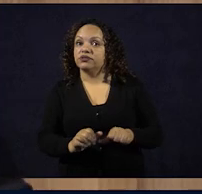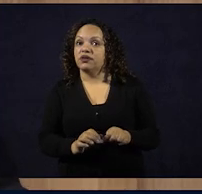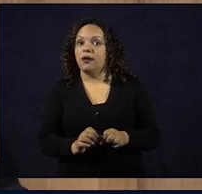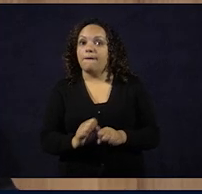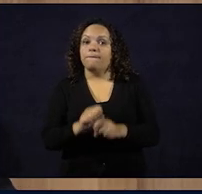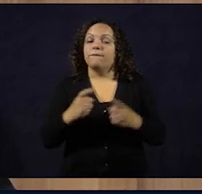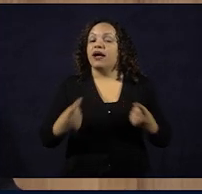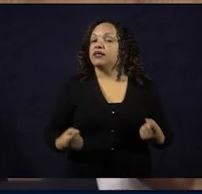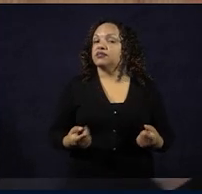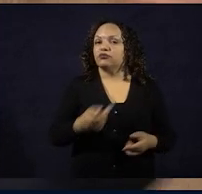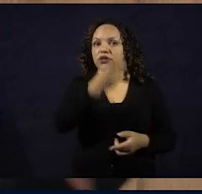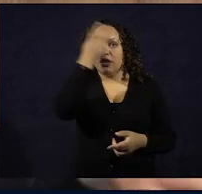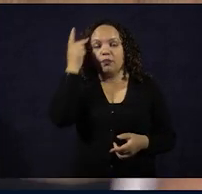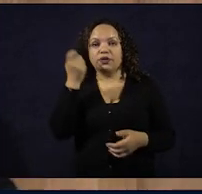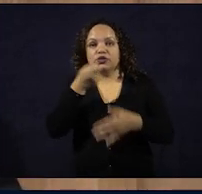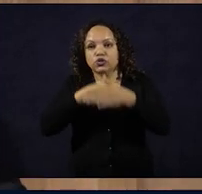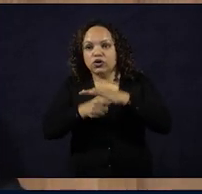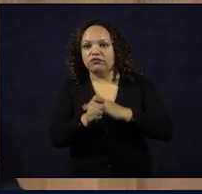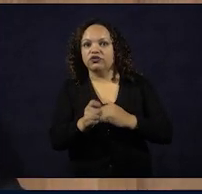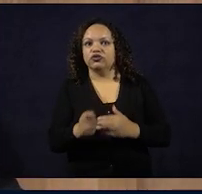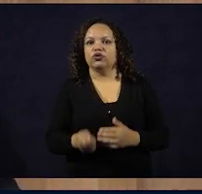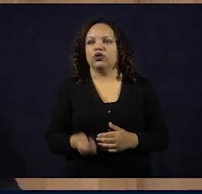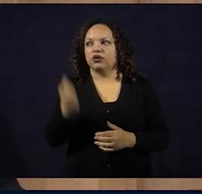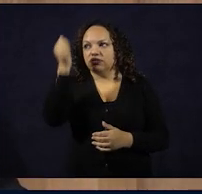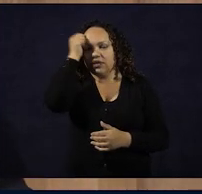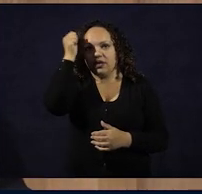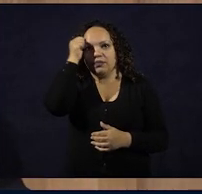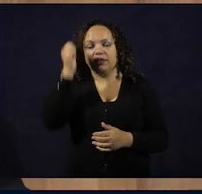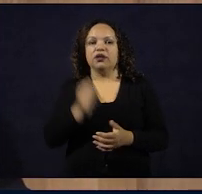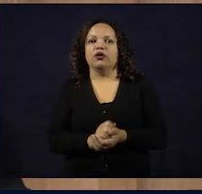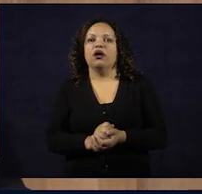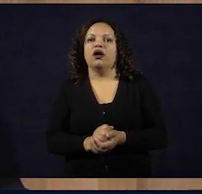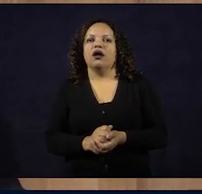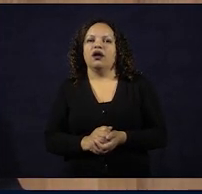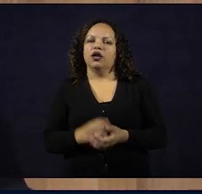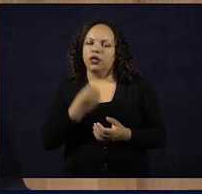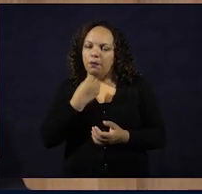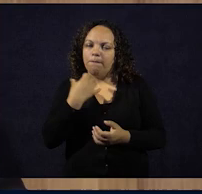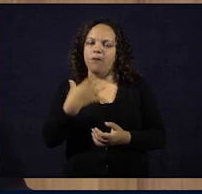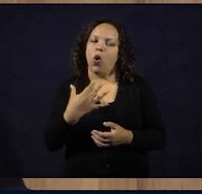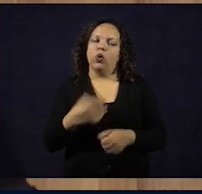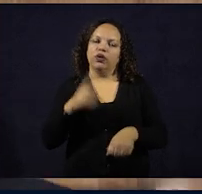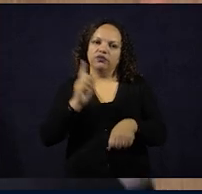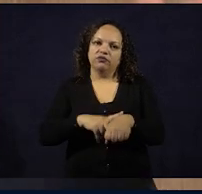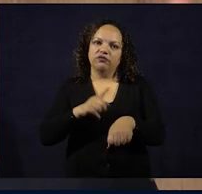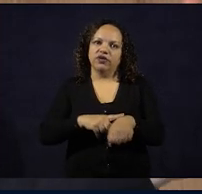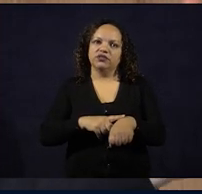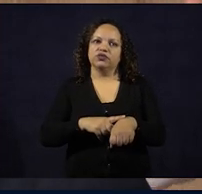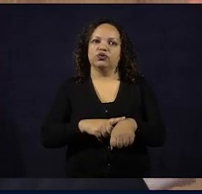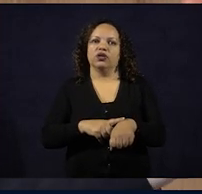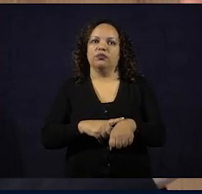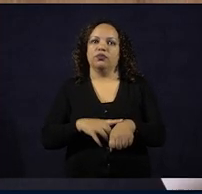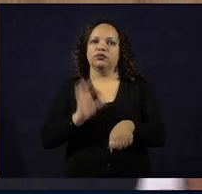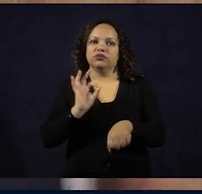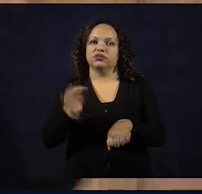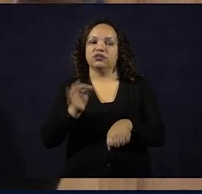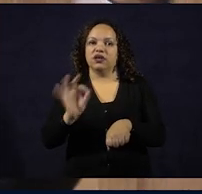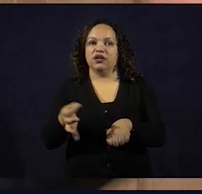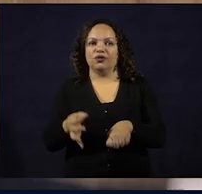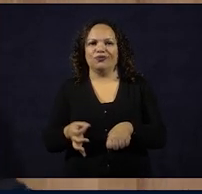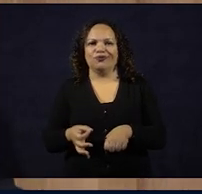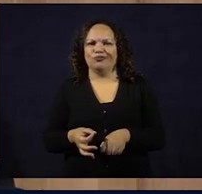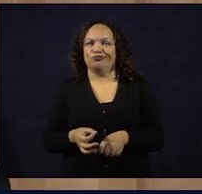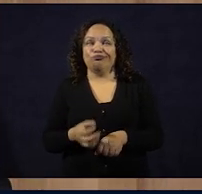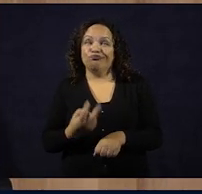tem nenhum cliente que se arrependeu e todos pelo contrário fala o seguinte Ainda bem que a gente fez naquele momento e quando de fato não dá para fazer